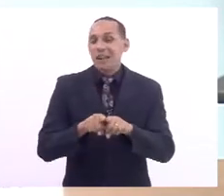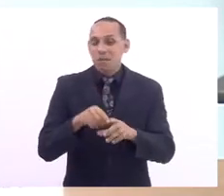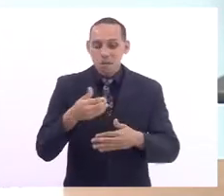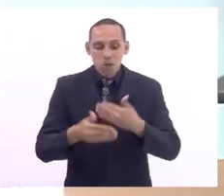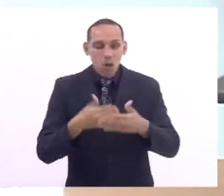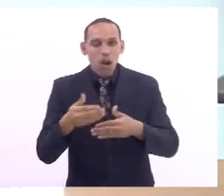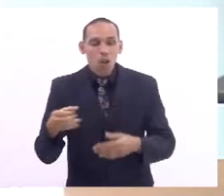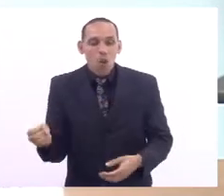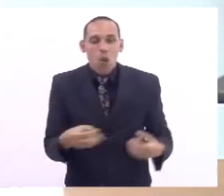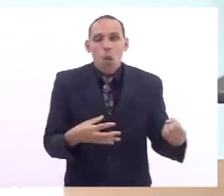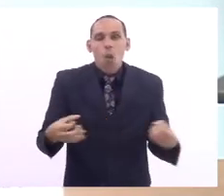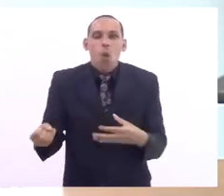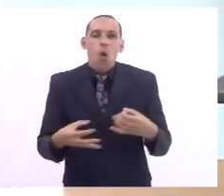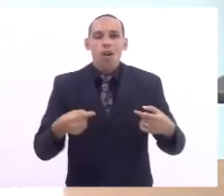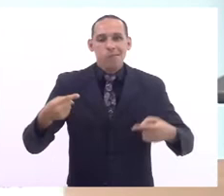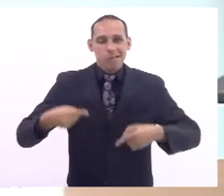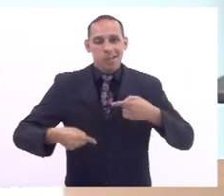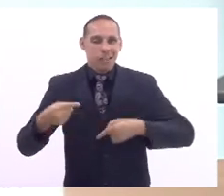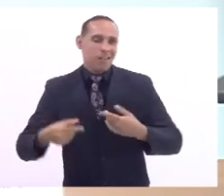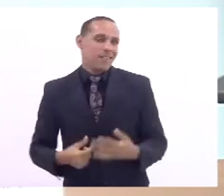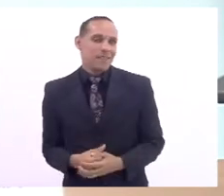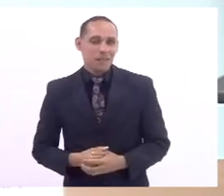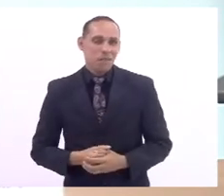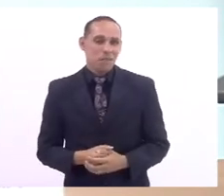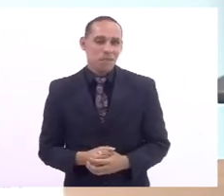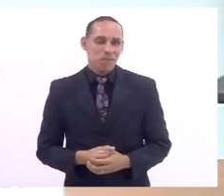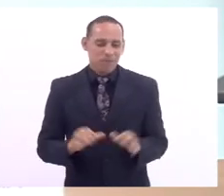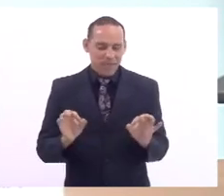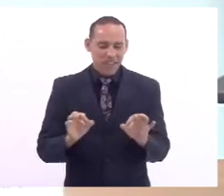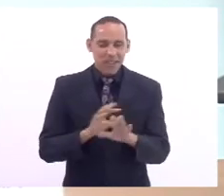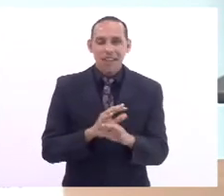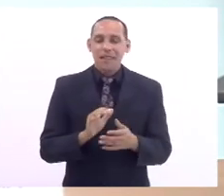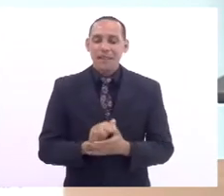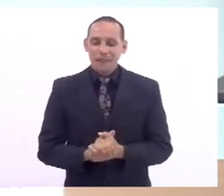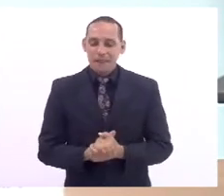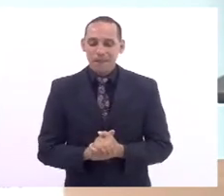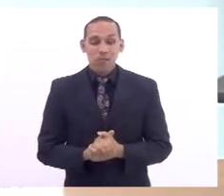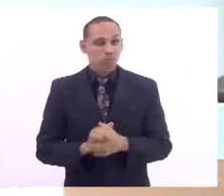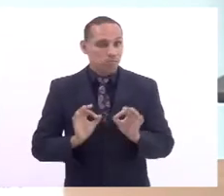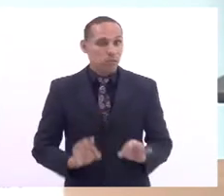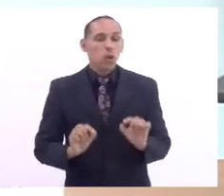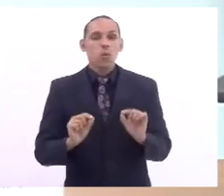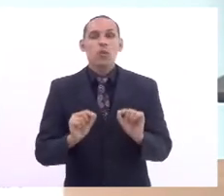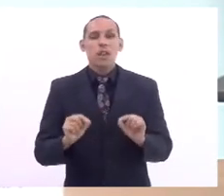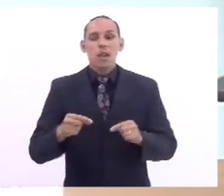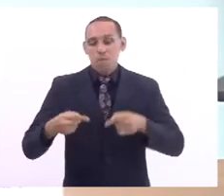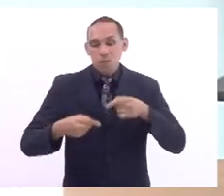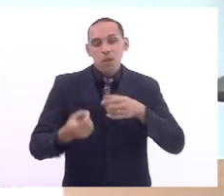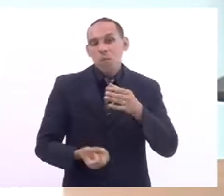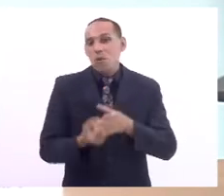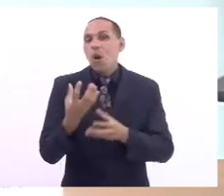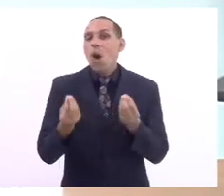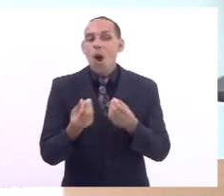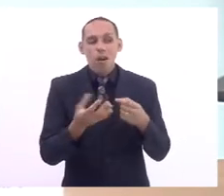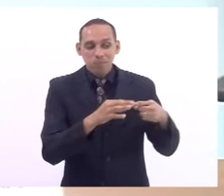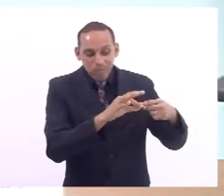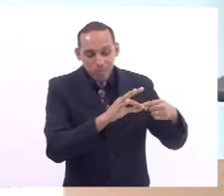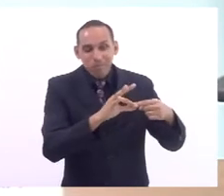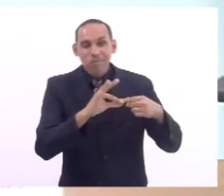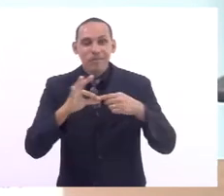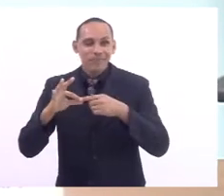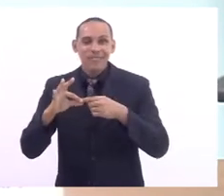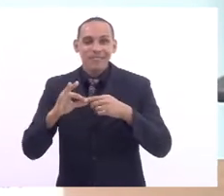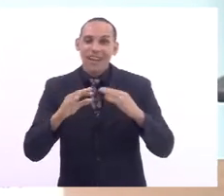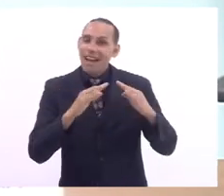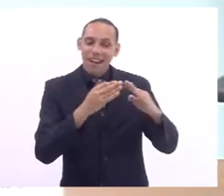renovação política né e acho que só para terminar afirmar que e se produz política a partir da Periferia a